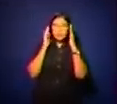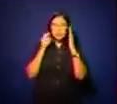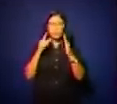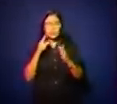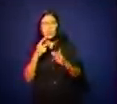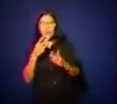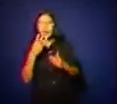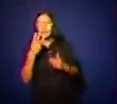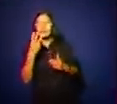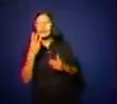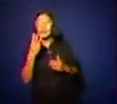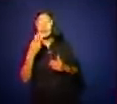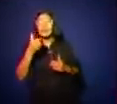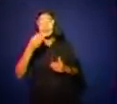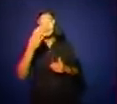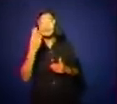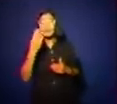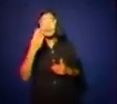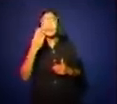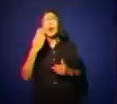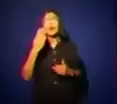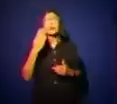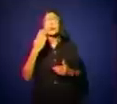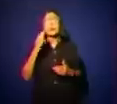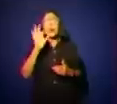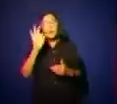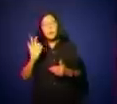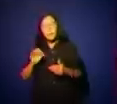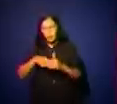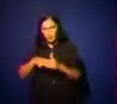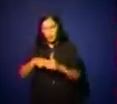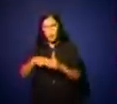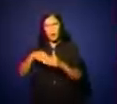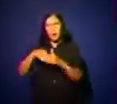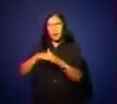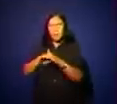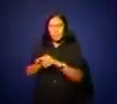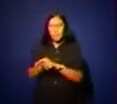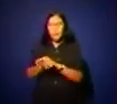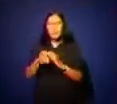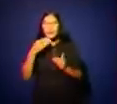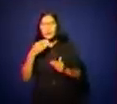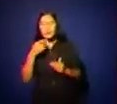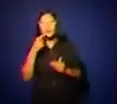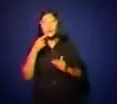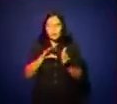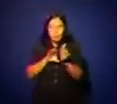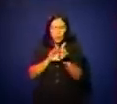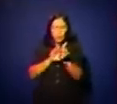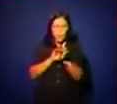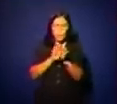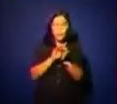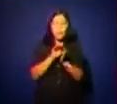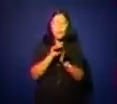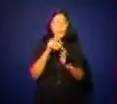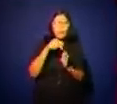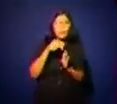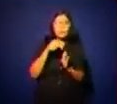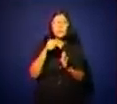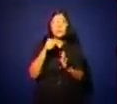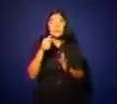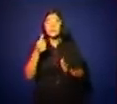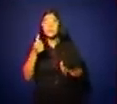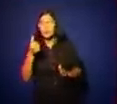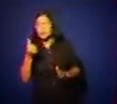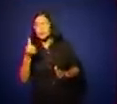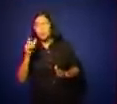a gente tem 34 milhões de cotistas de fundo a gente tinha 500 mil pessoas operando bolsa durante muitos anos de repente deu um salto para quase 6